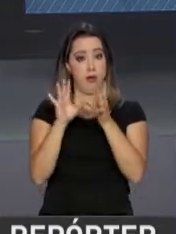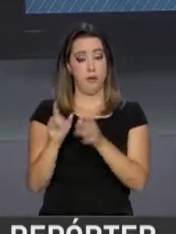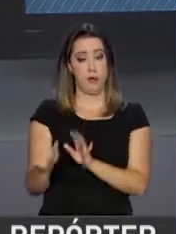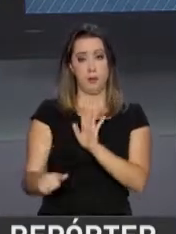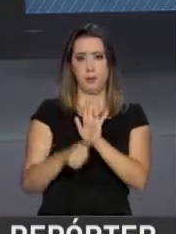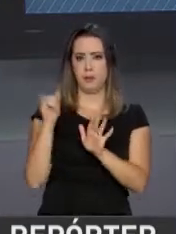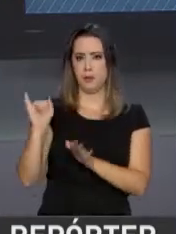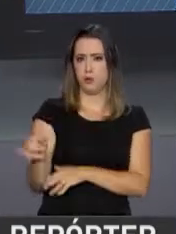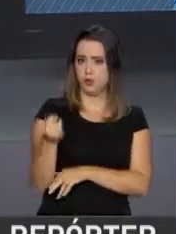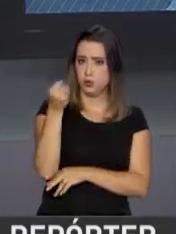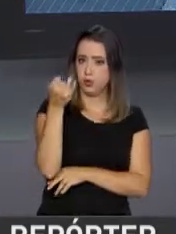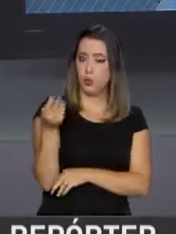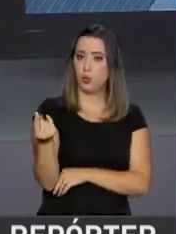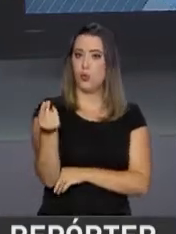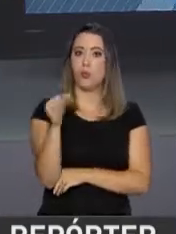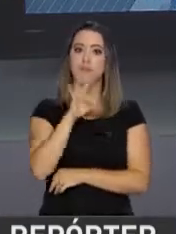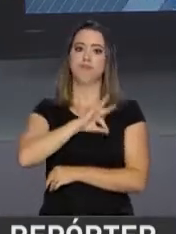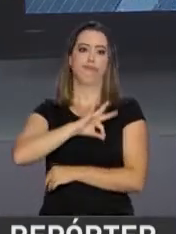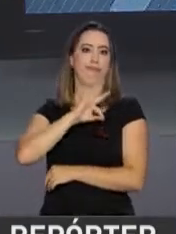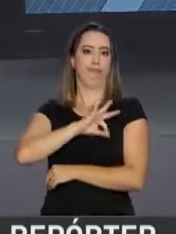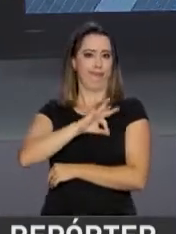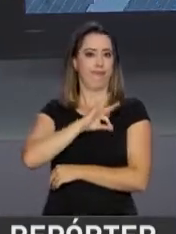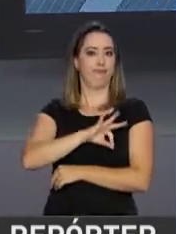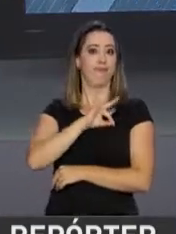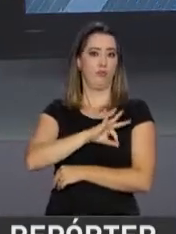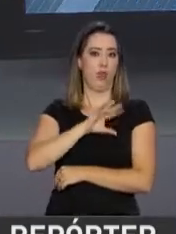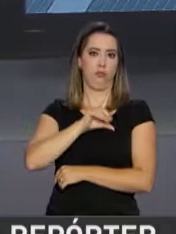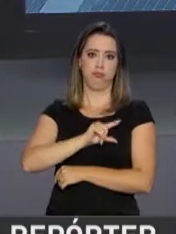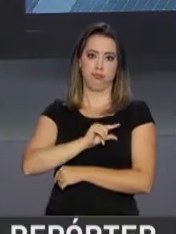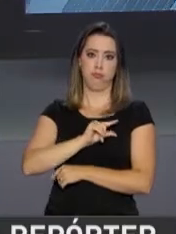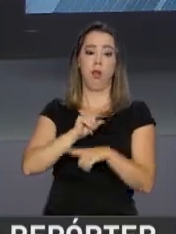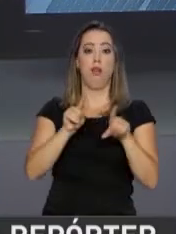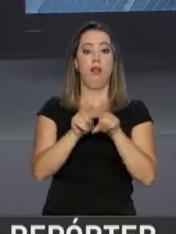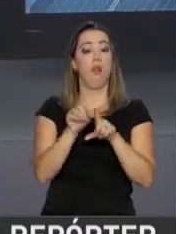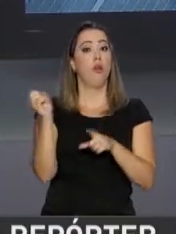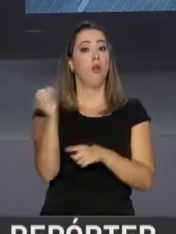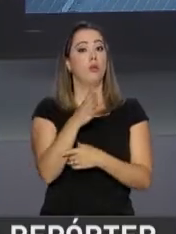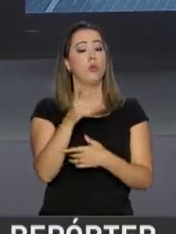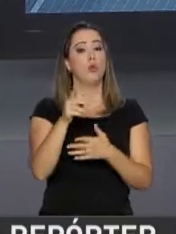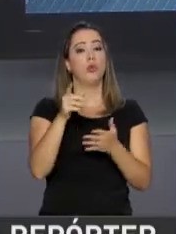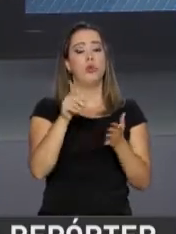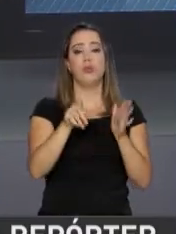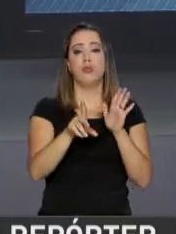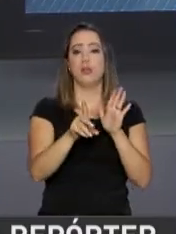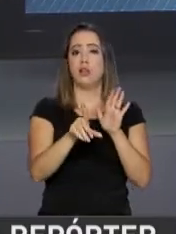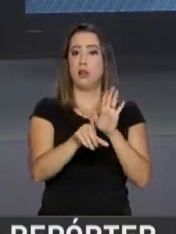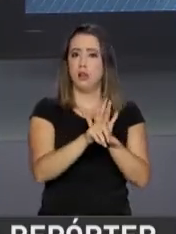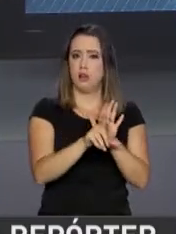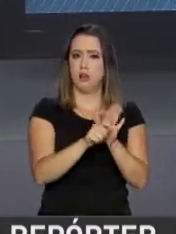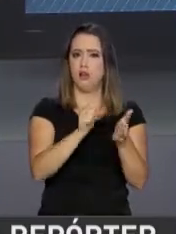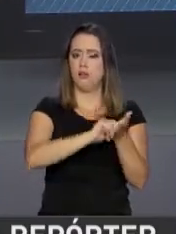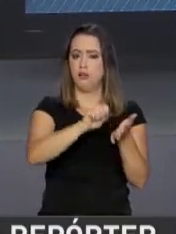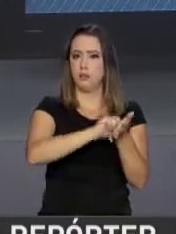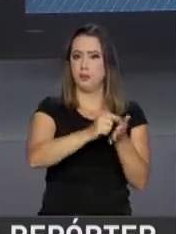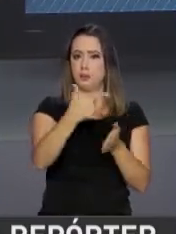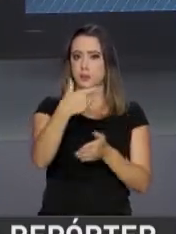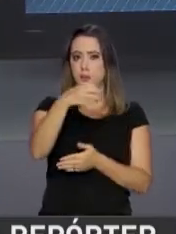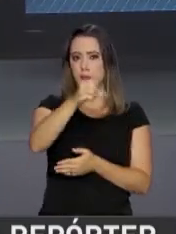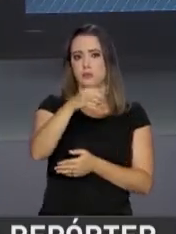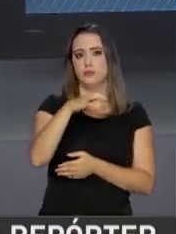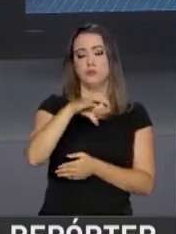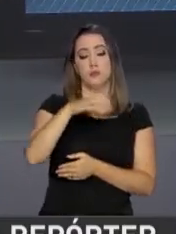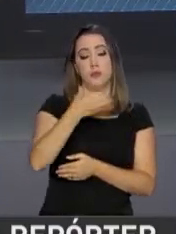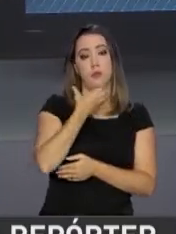o valor do novo salário mínimo de acordo com o decreto assinado pelo presidente michel temer em 29 de dezembro último